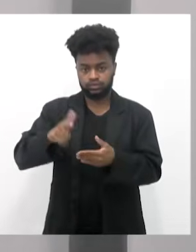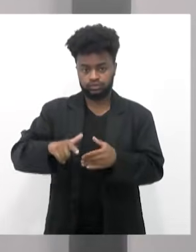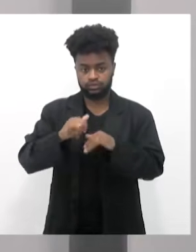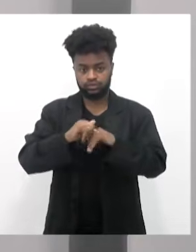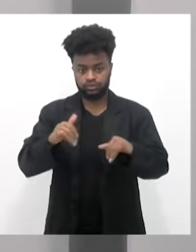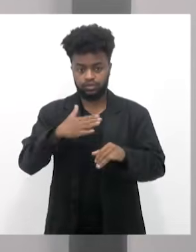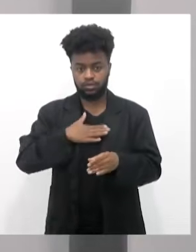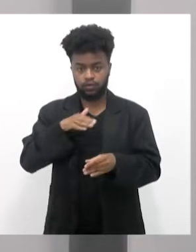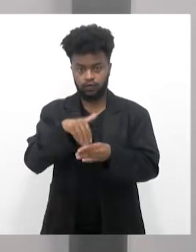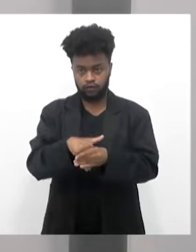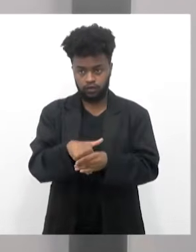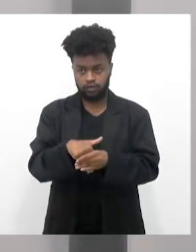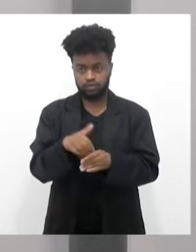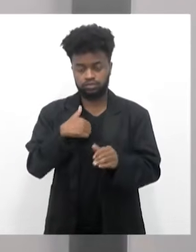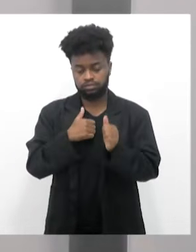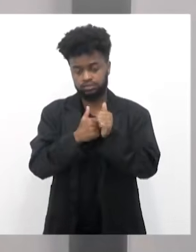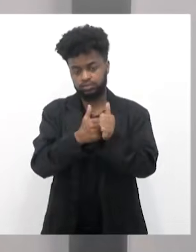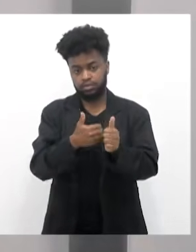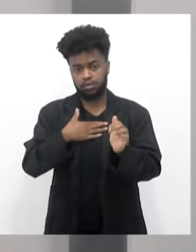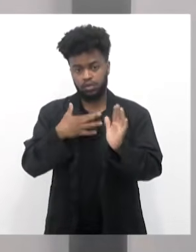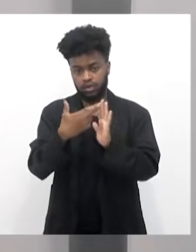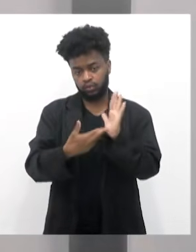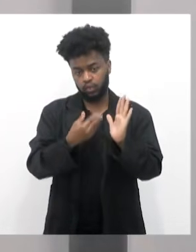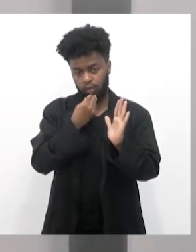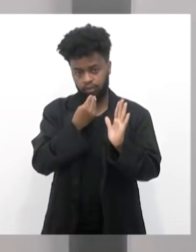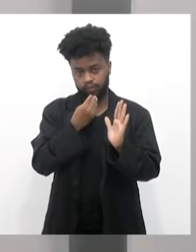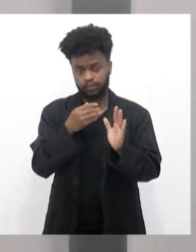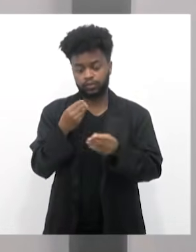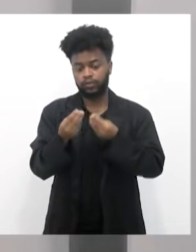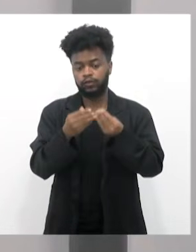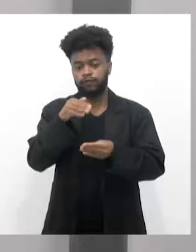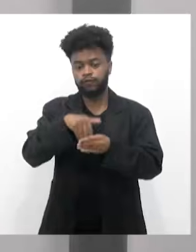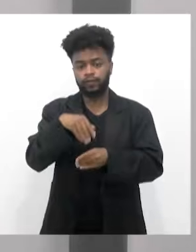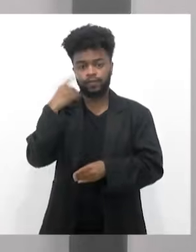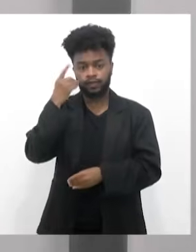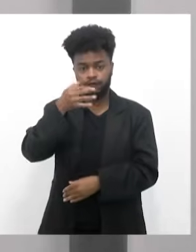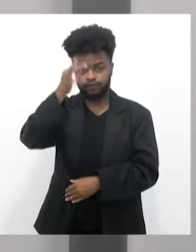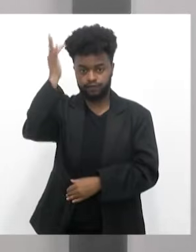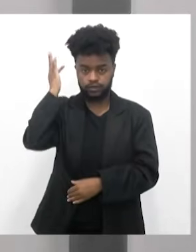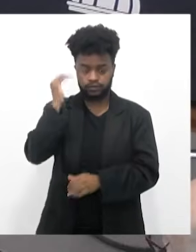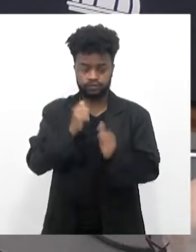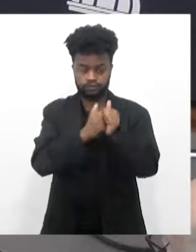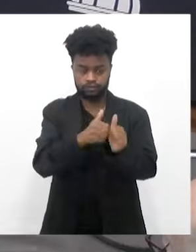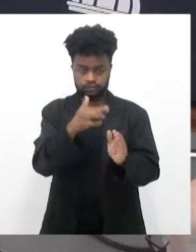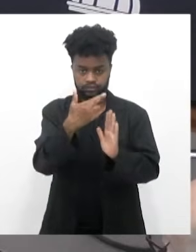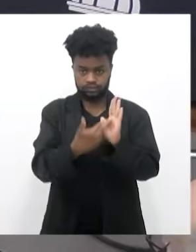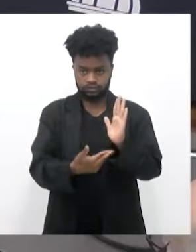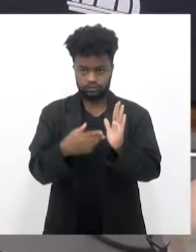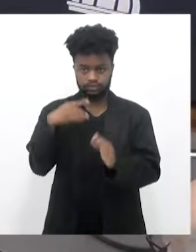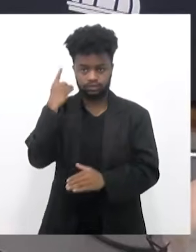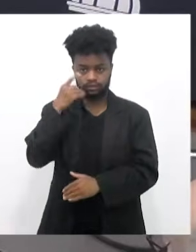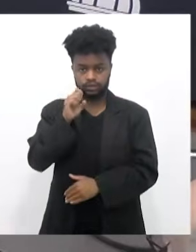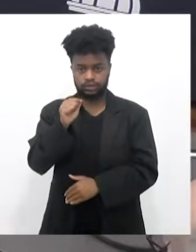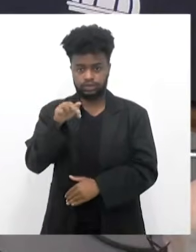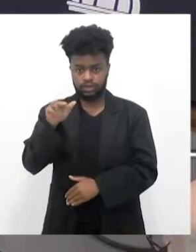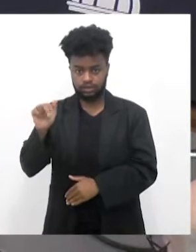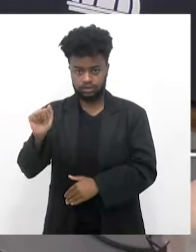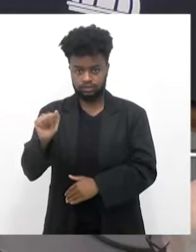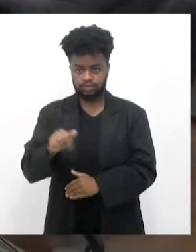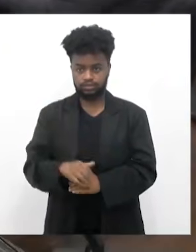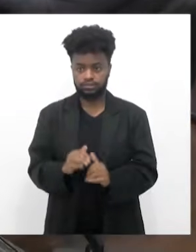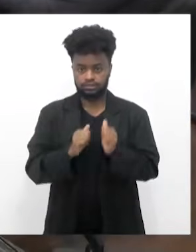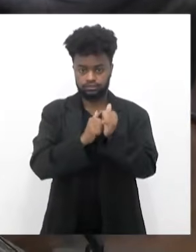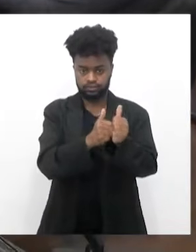novo. O meu voto é com o meu relatório, obviamente. Como vota o deputado Fred? Com o relator. Como vota a deputada Sara?